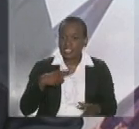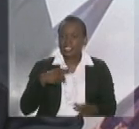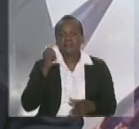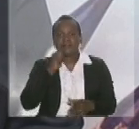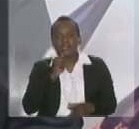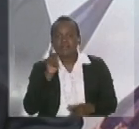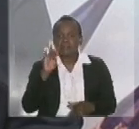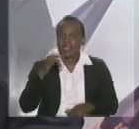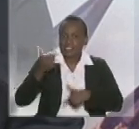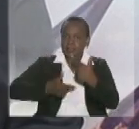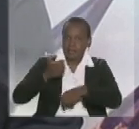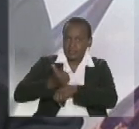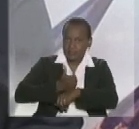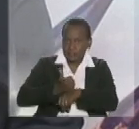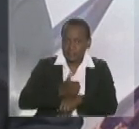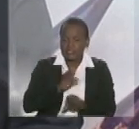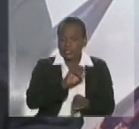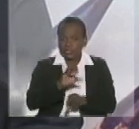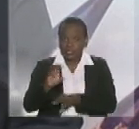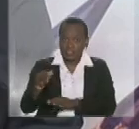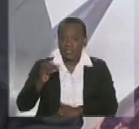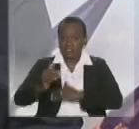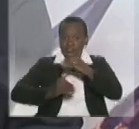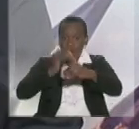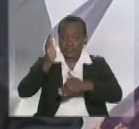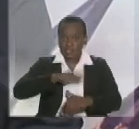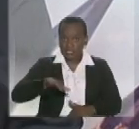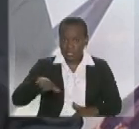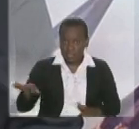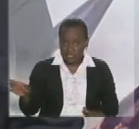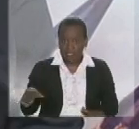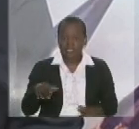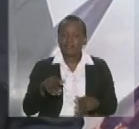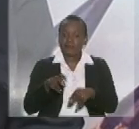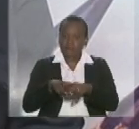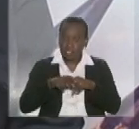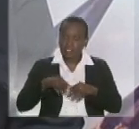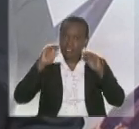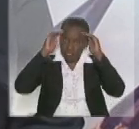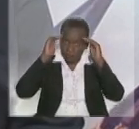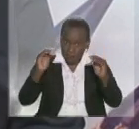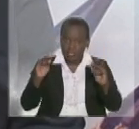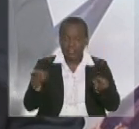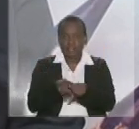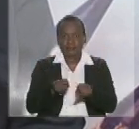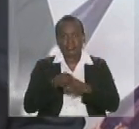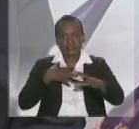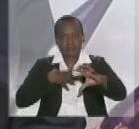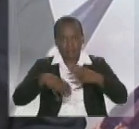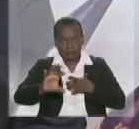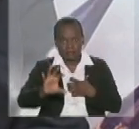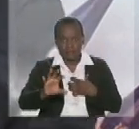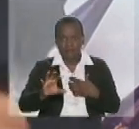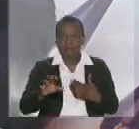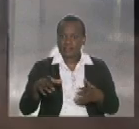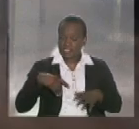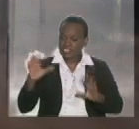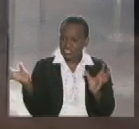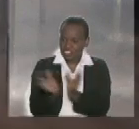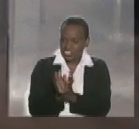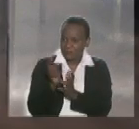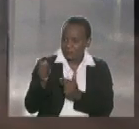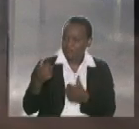pais e profissionais informações sobre o desenvolvimento infantil através do respeito e da empatia.